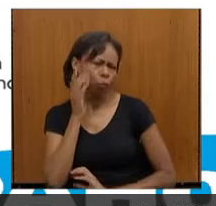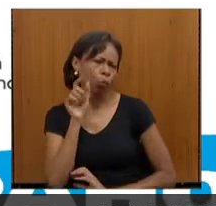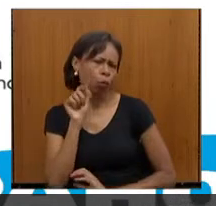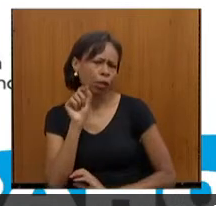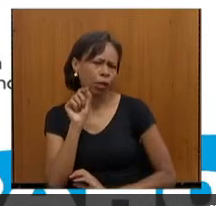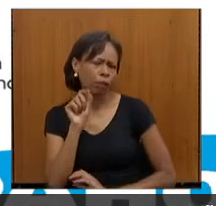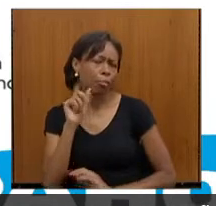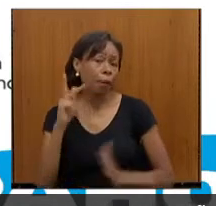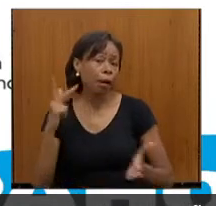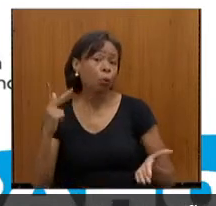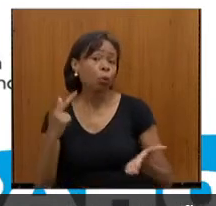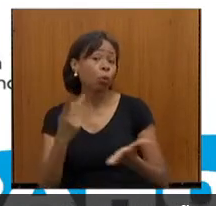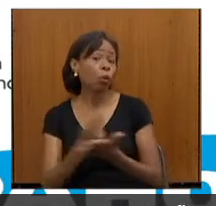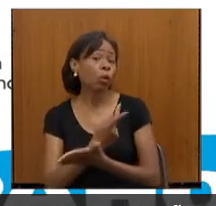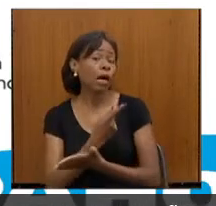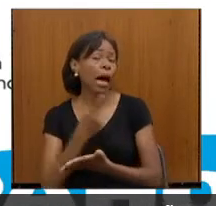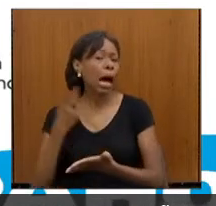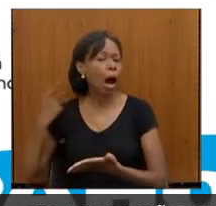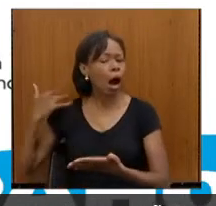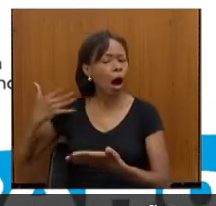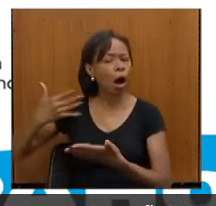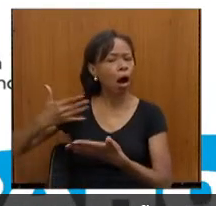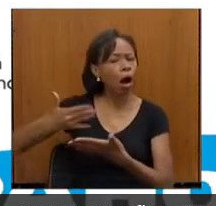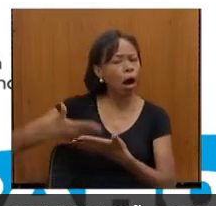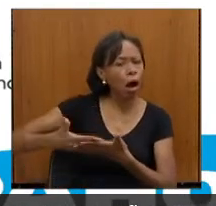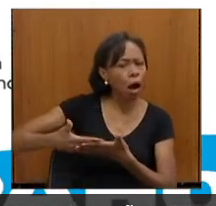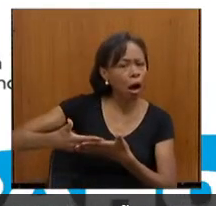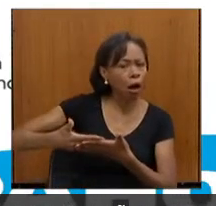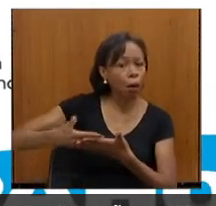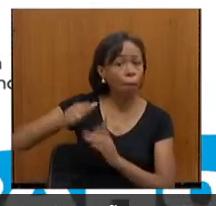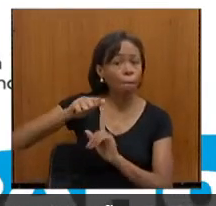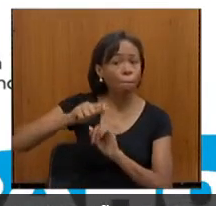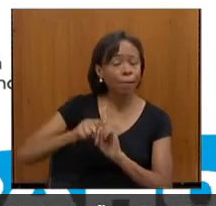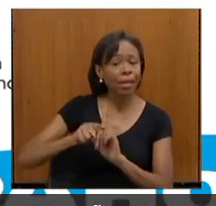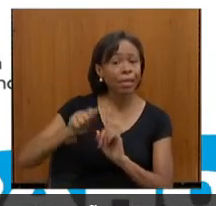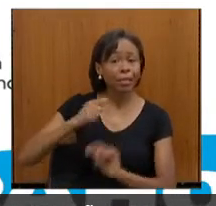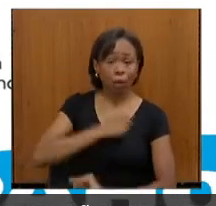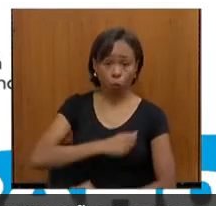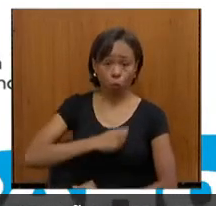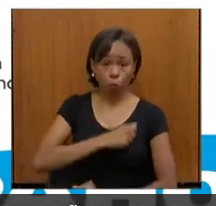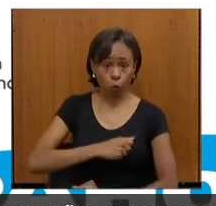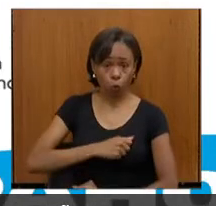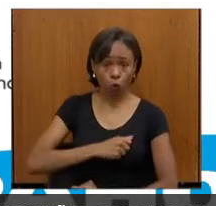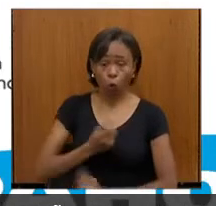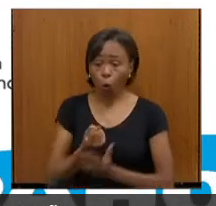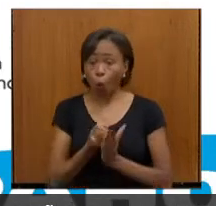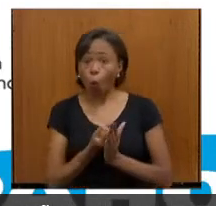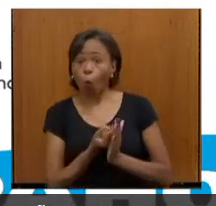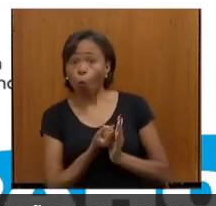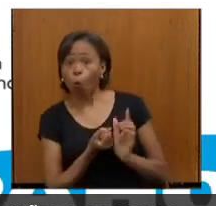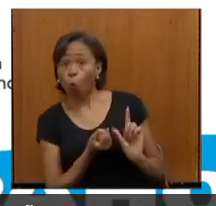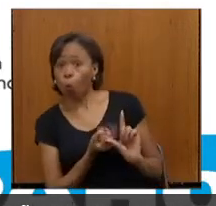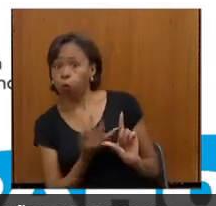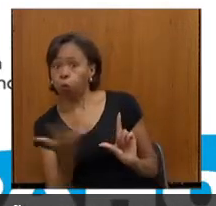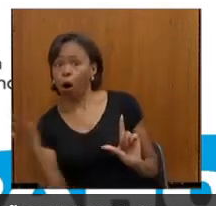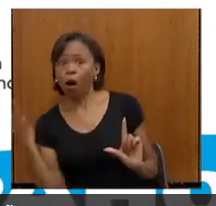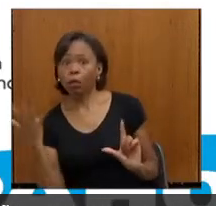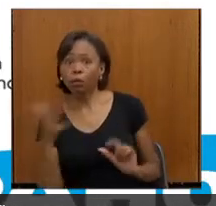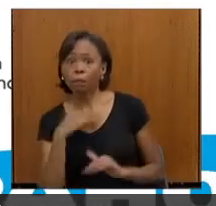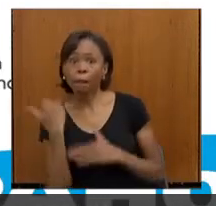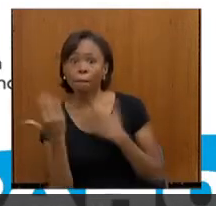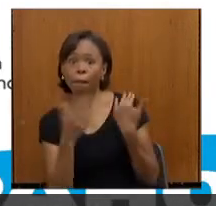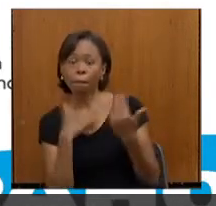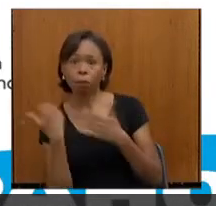aconteceu até agosto era um número importante de mortes. E a gente via que o